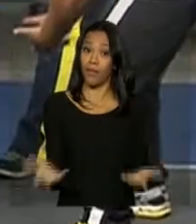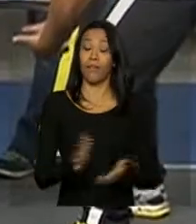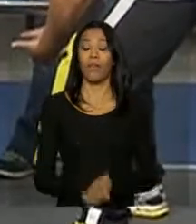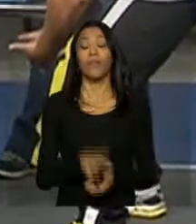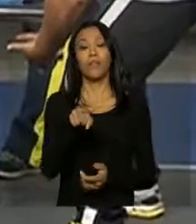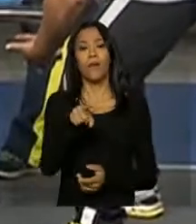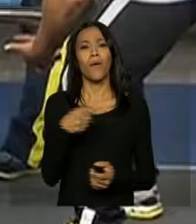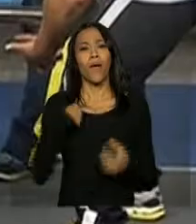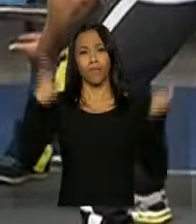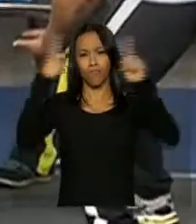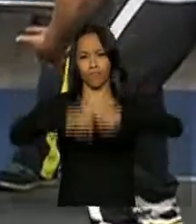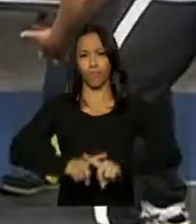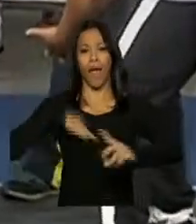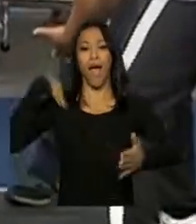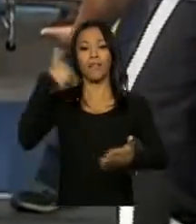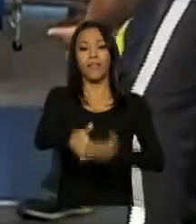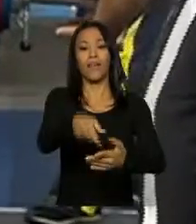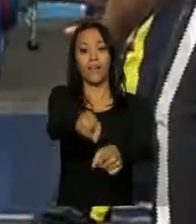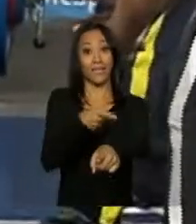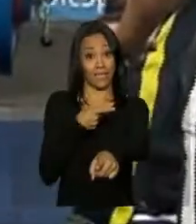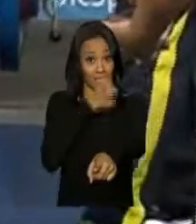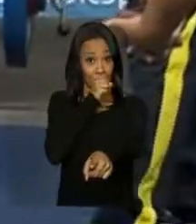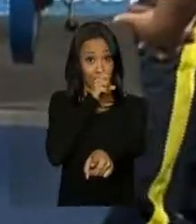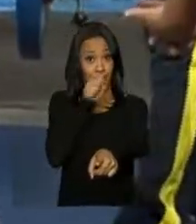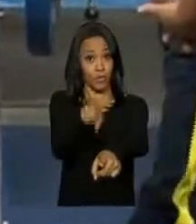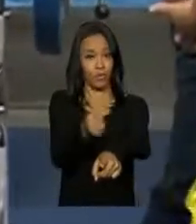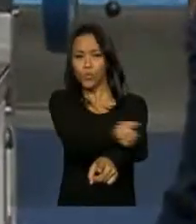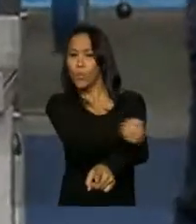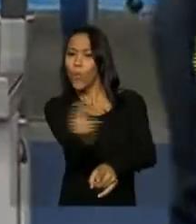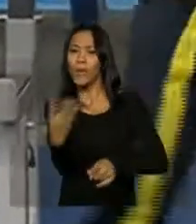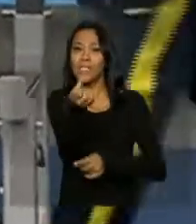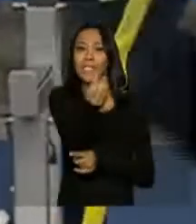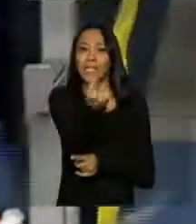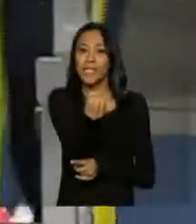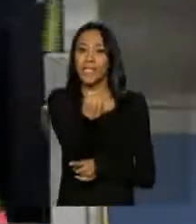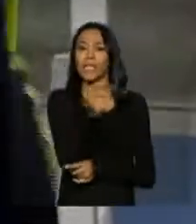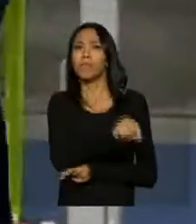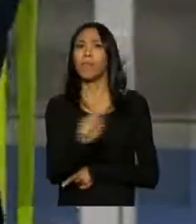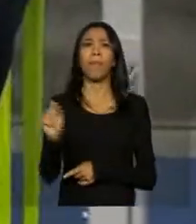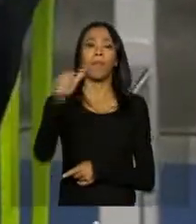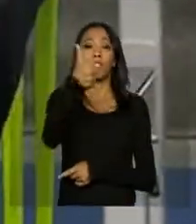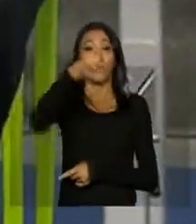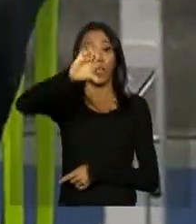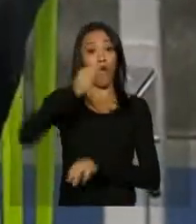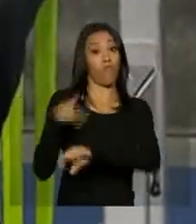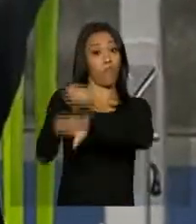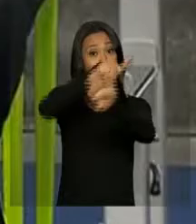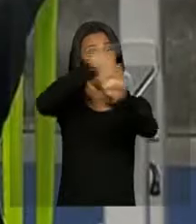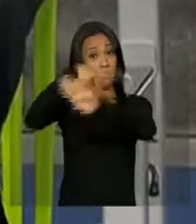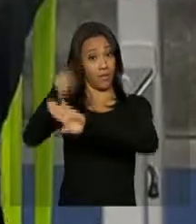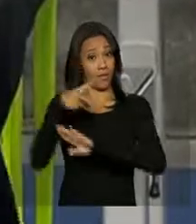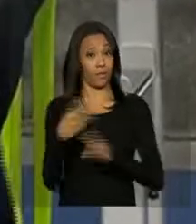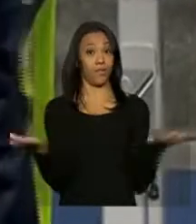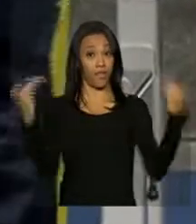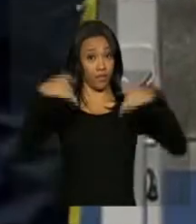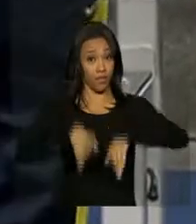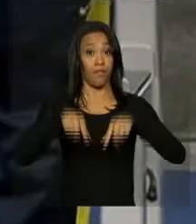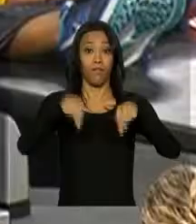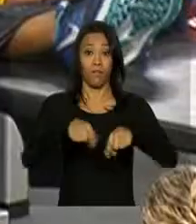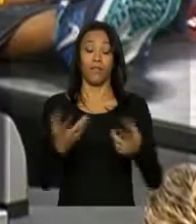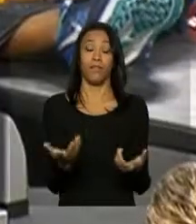disputas vão até sábado e contam com mais de 60 atletas de 19 países que competem em diversas